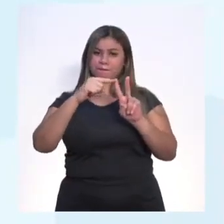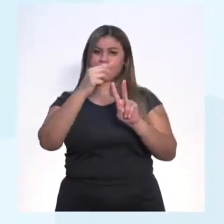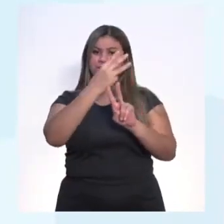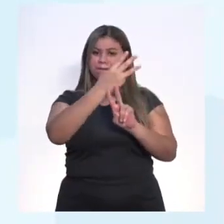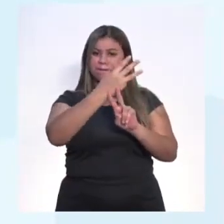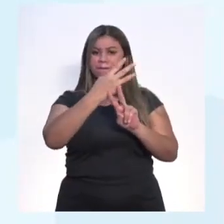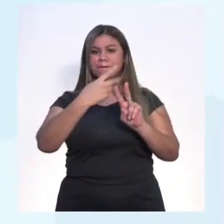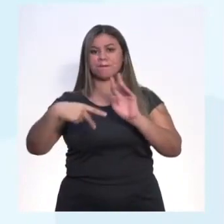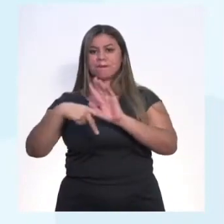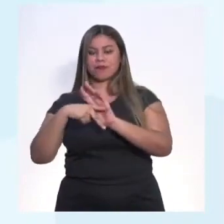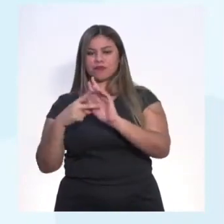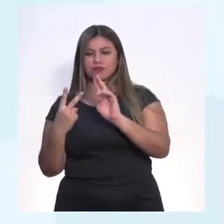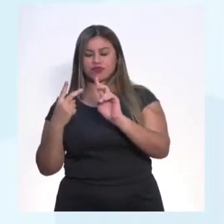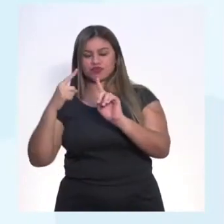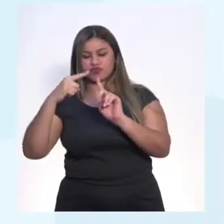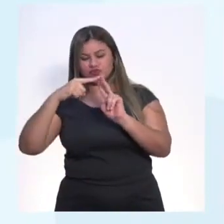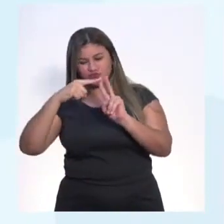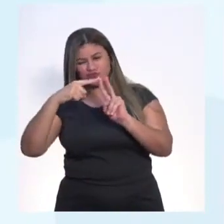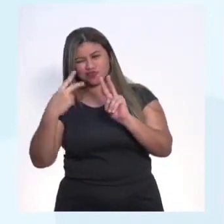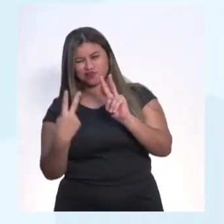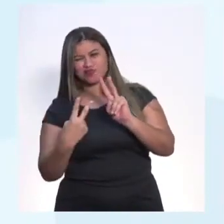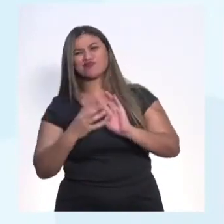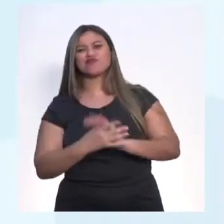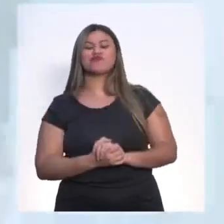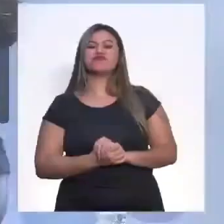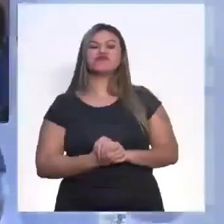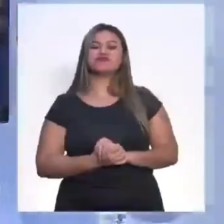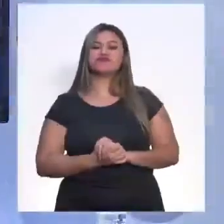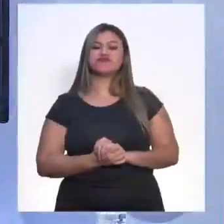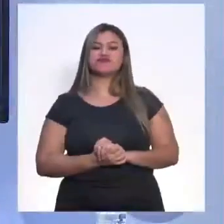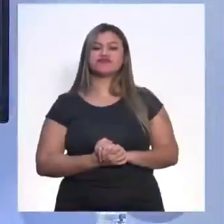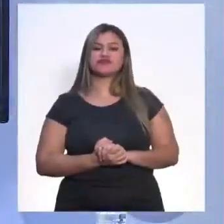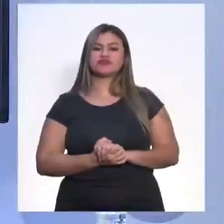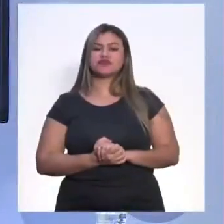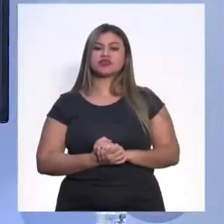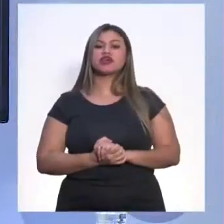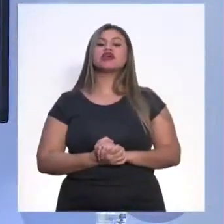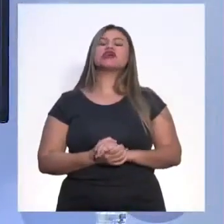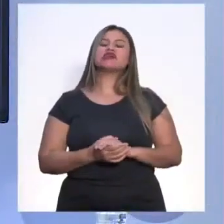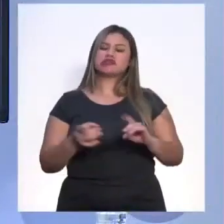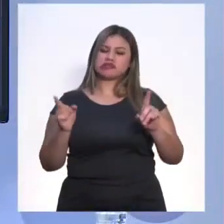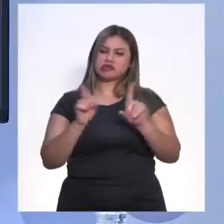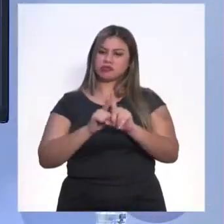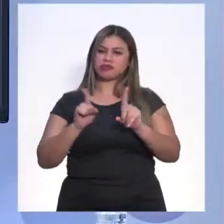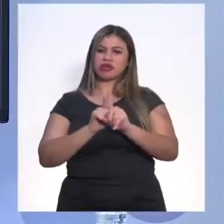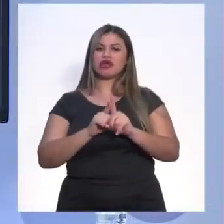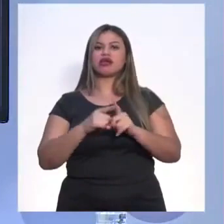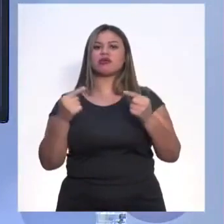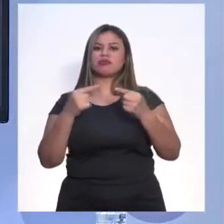de 2, ok? E este número também é